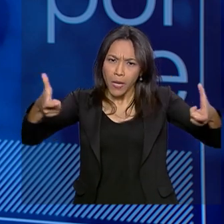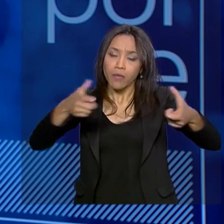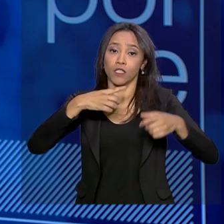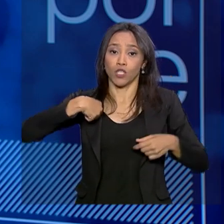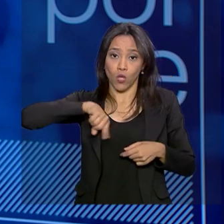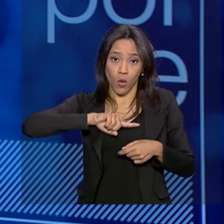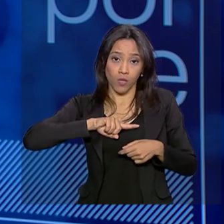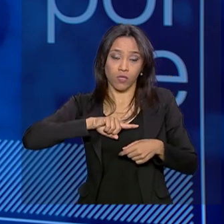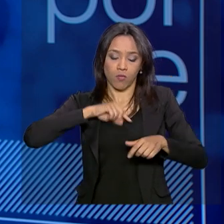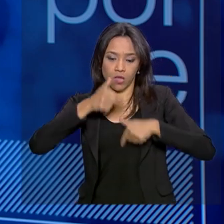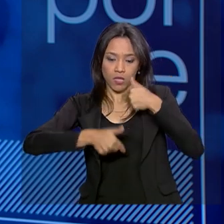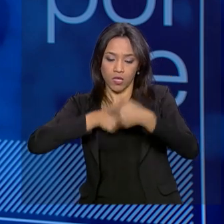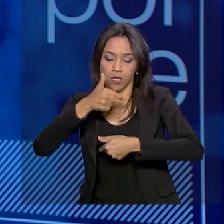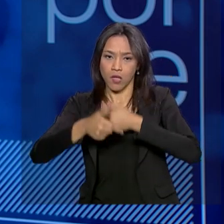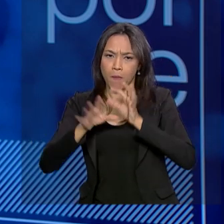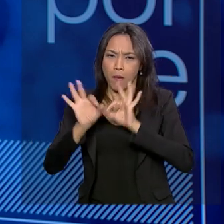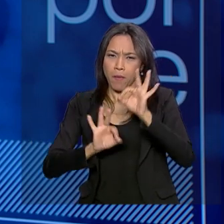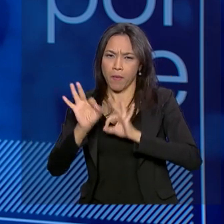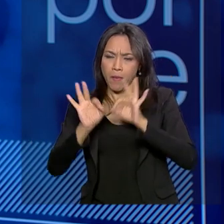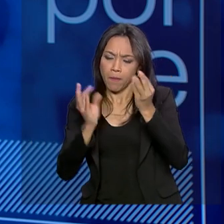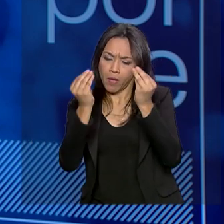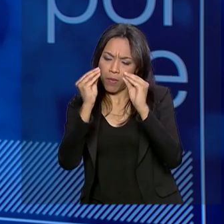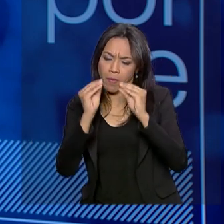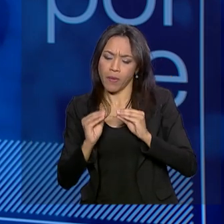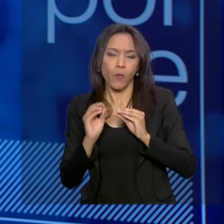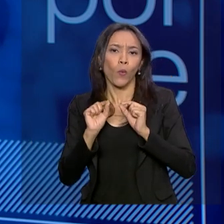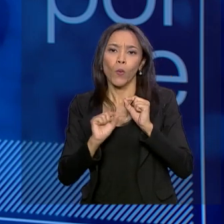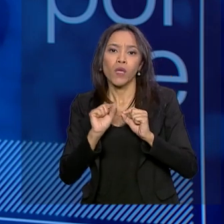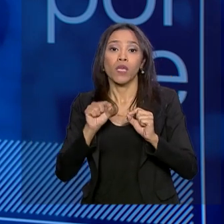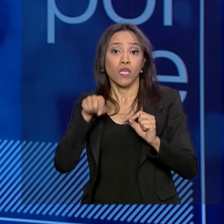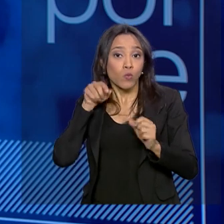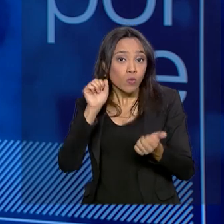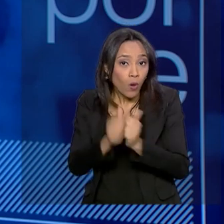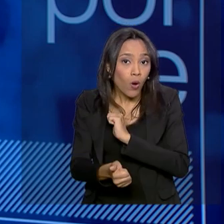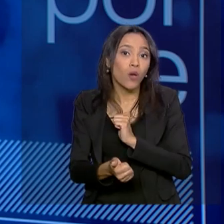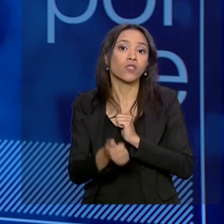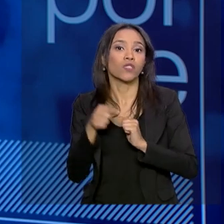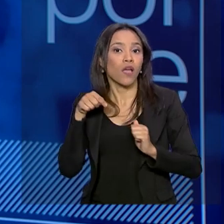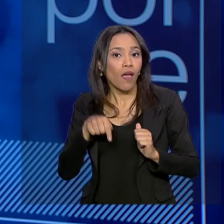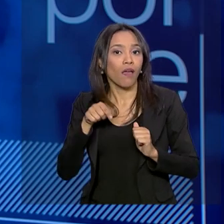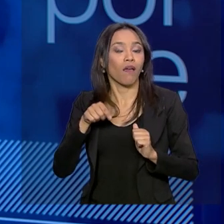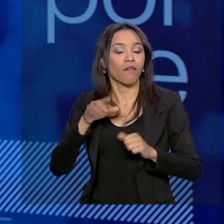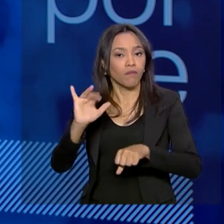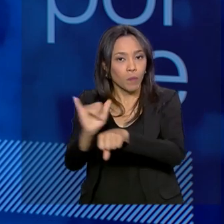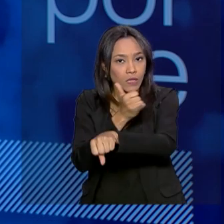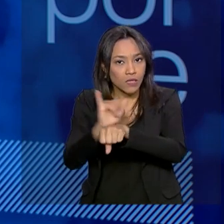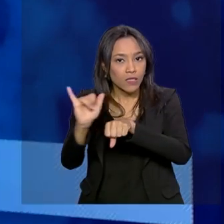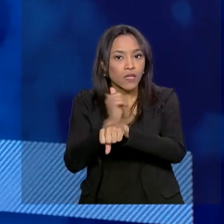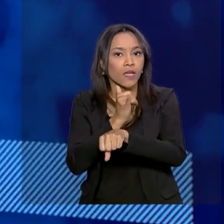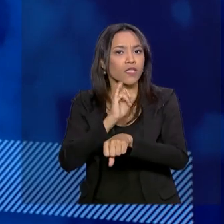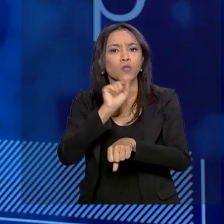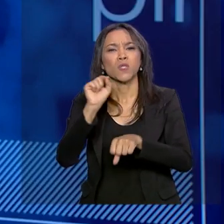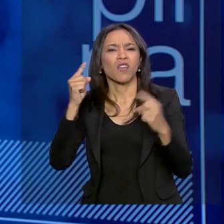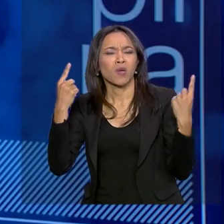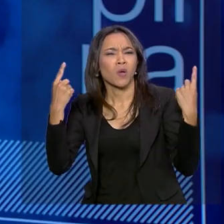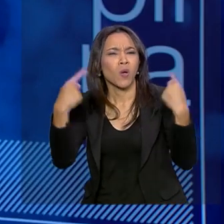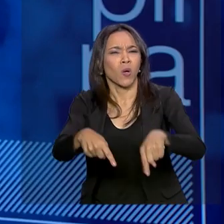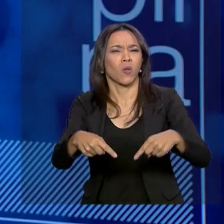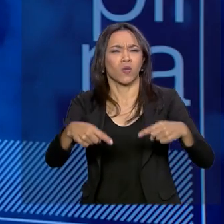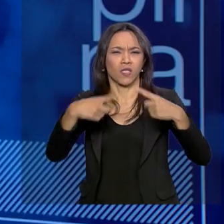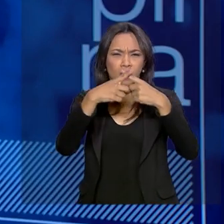para fazer com que o esporte também seja uma ferramenta de combate